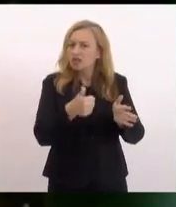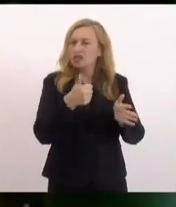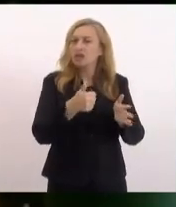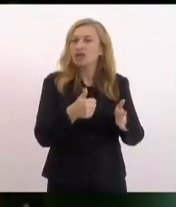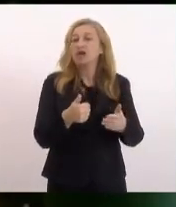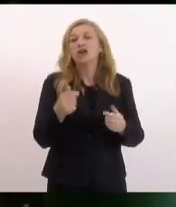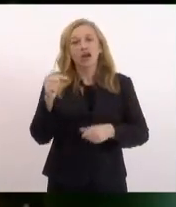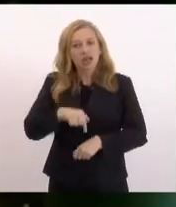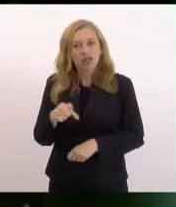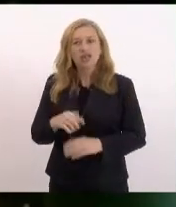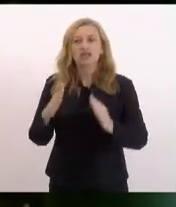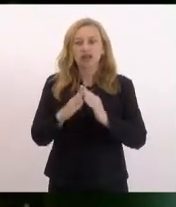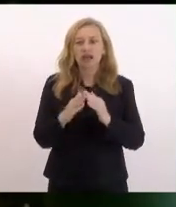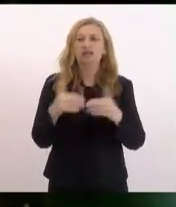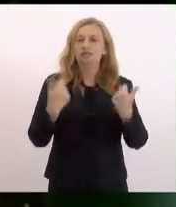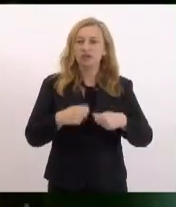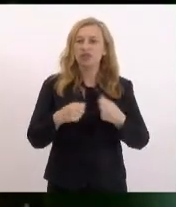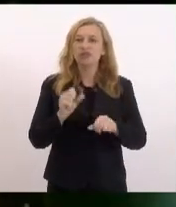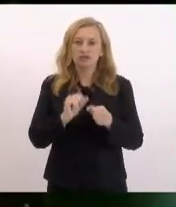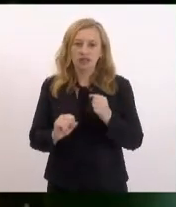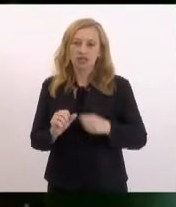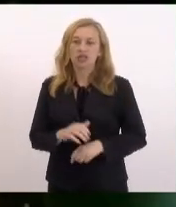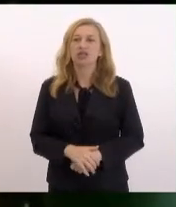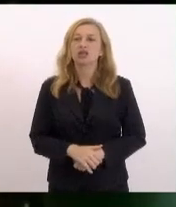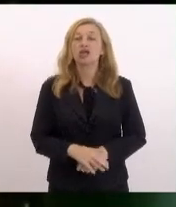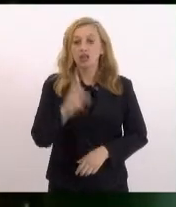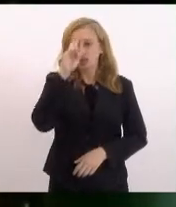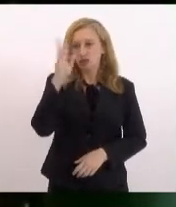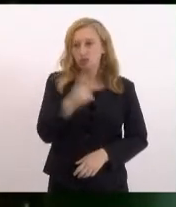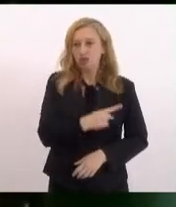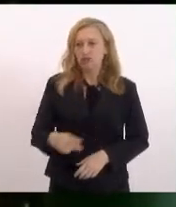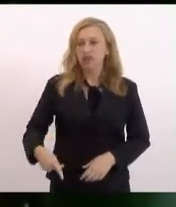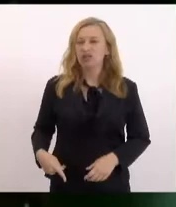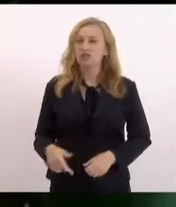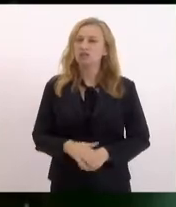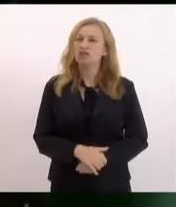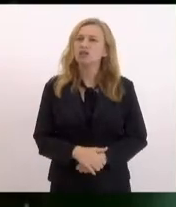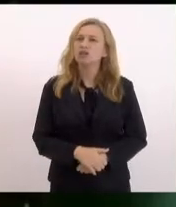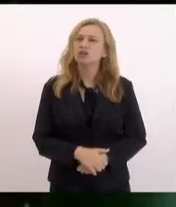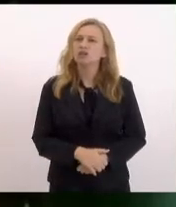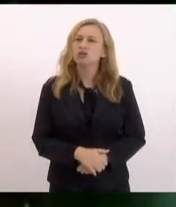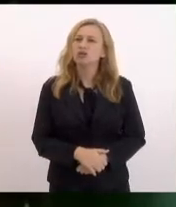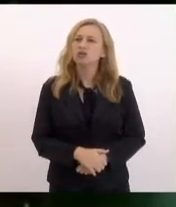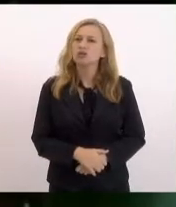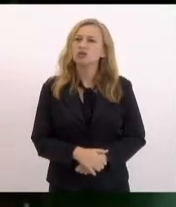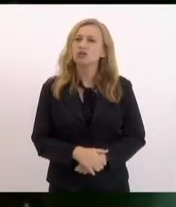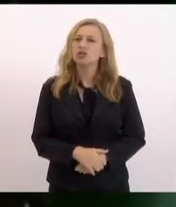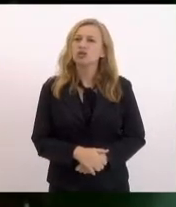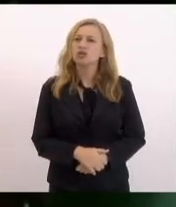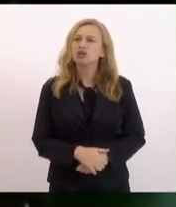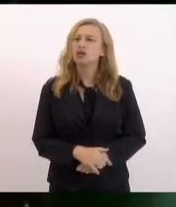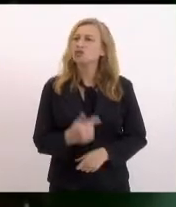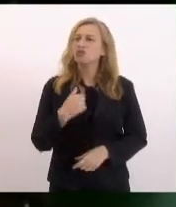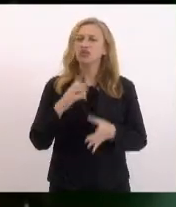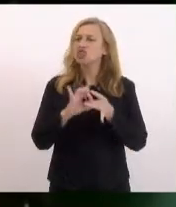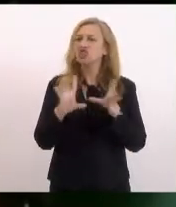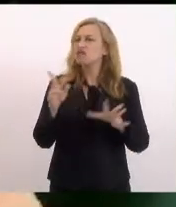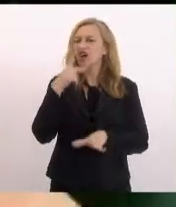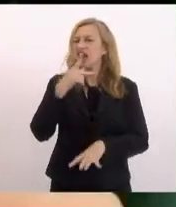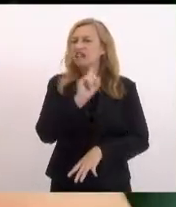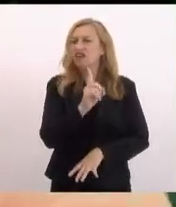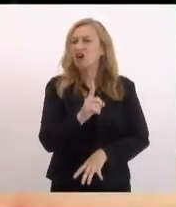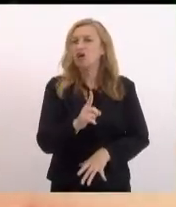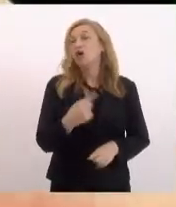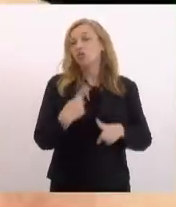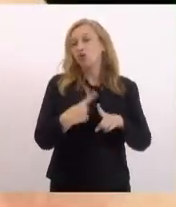aqui essa casa deve fazer. E, senhor presidente, eu não vou conceder uma parte, não, porque o